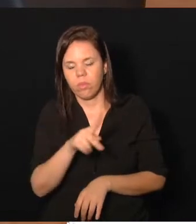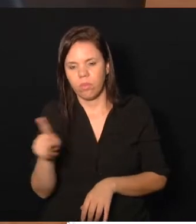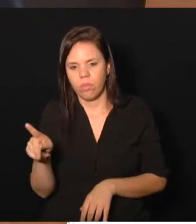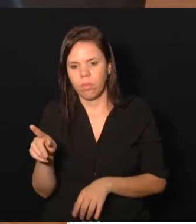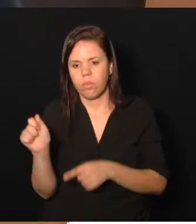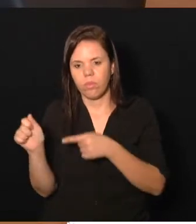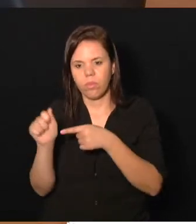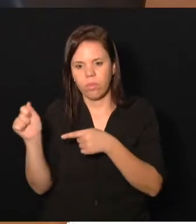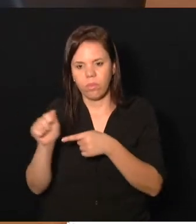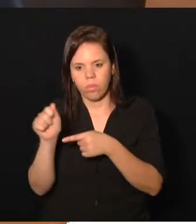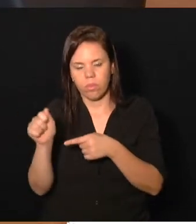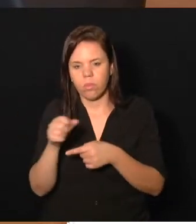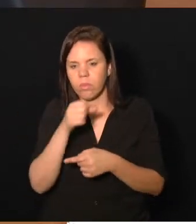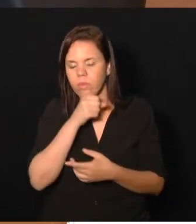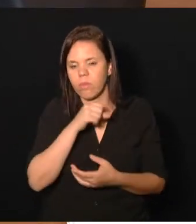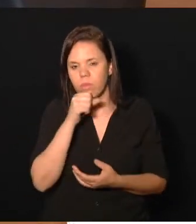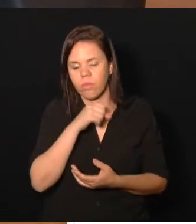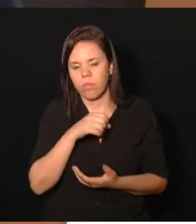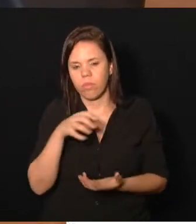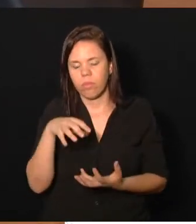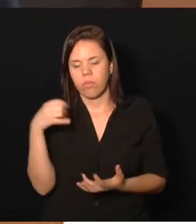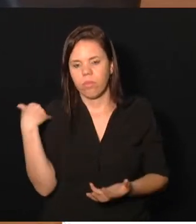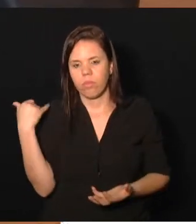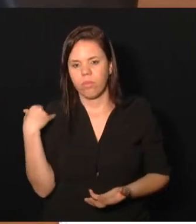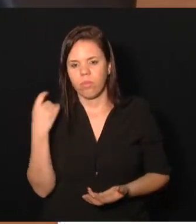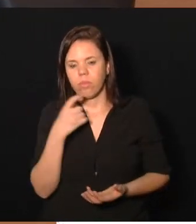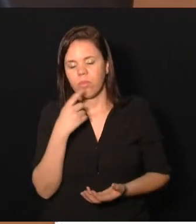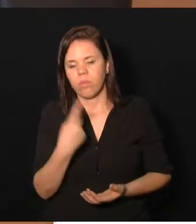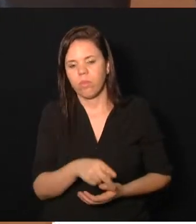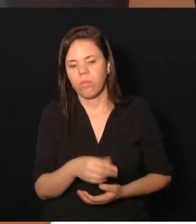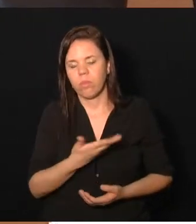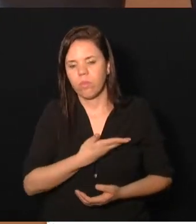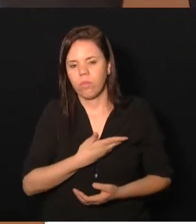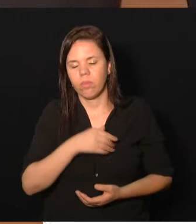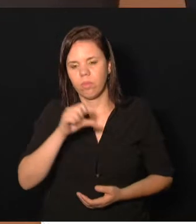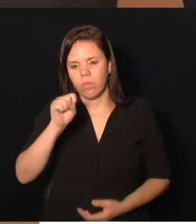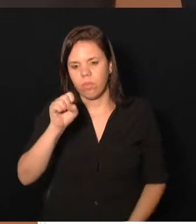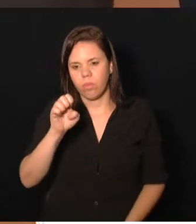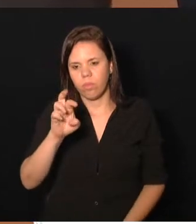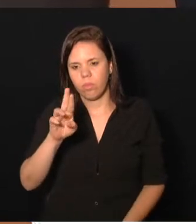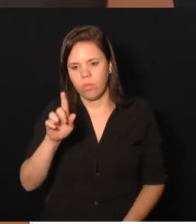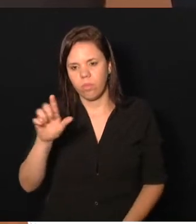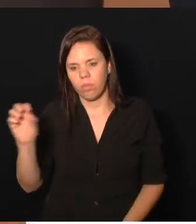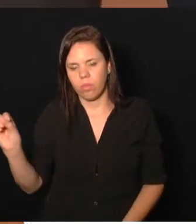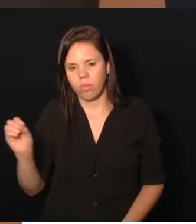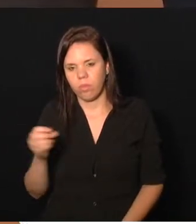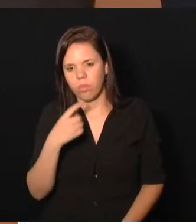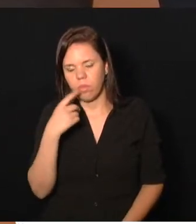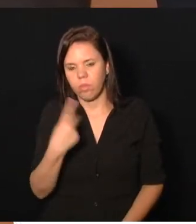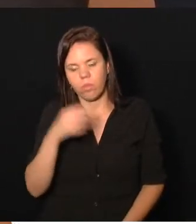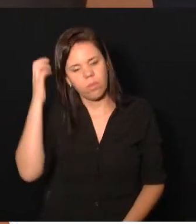Campinas, o meu amigo Serginho, que eu ouvi, e